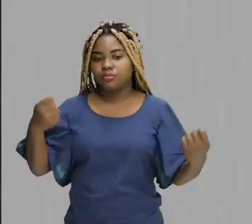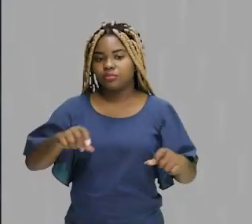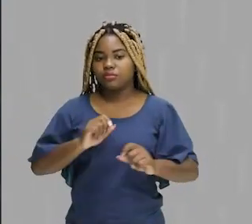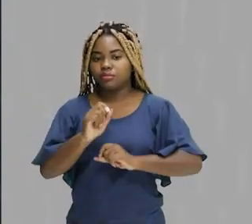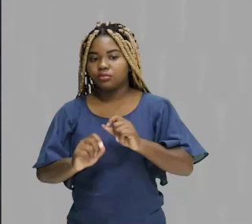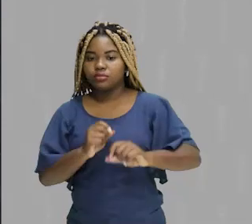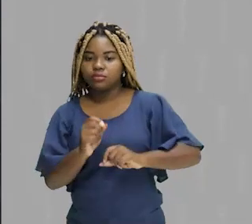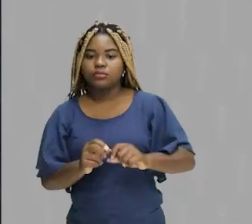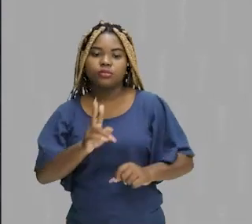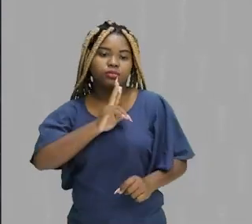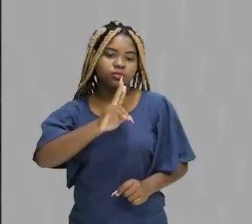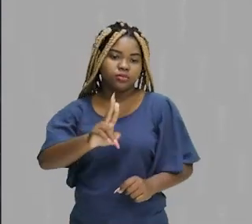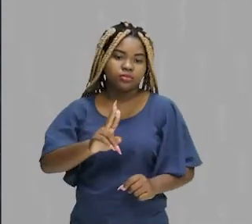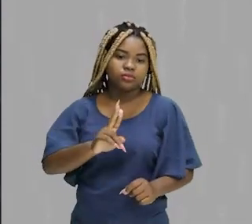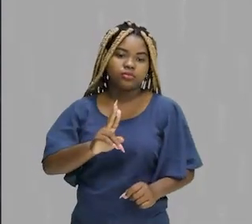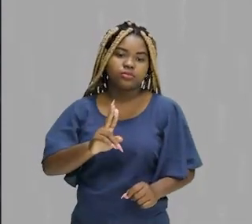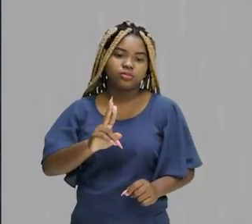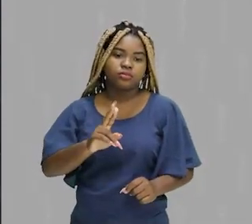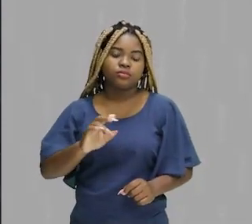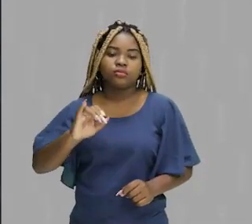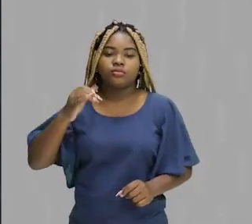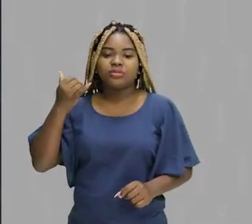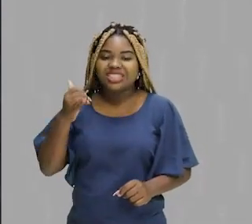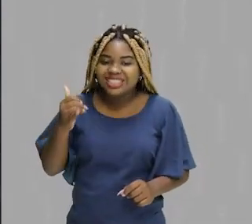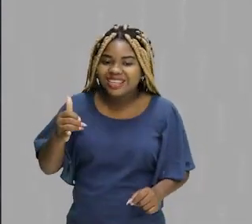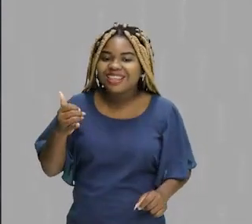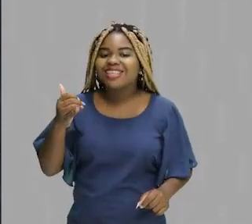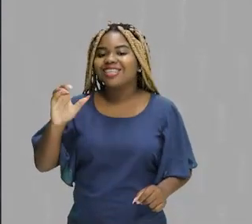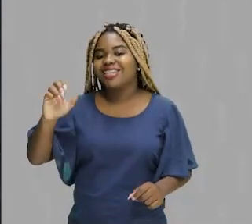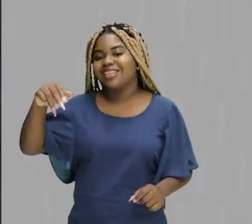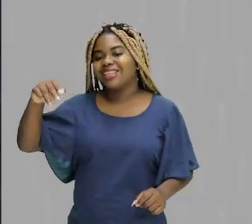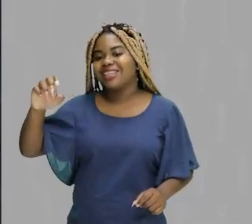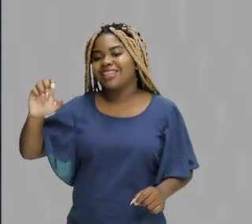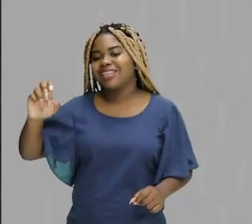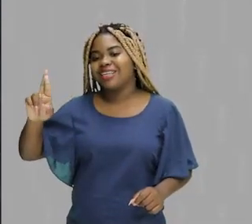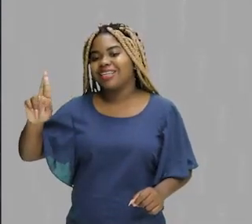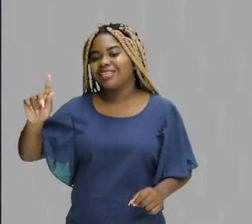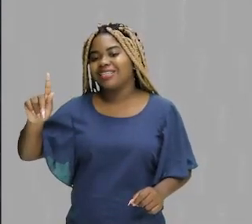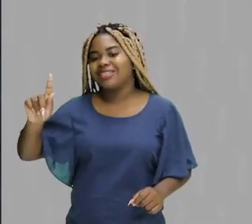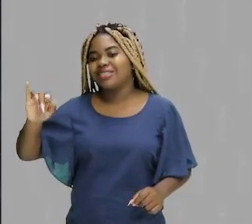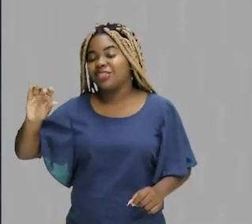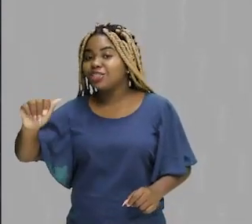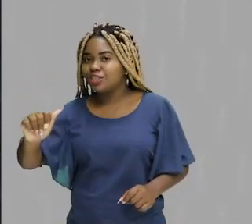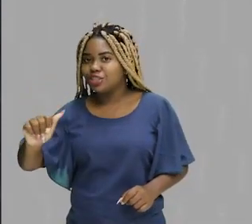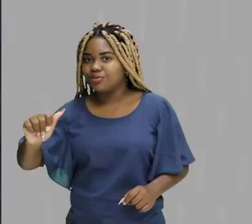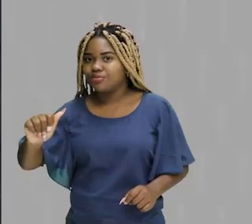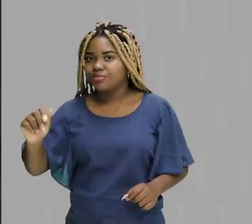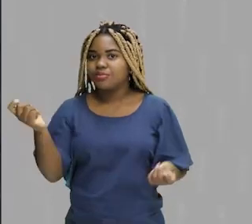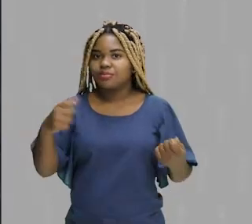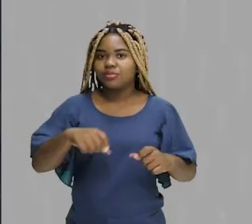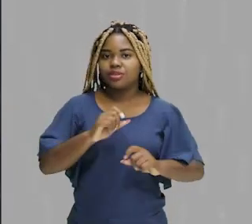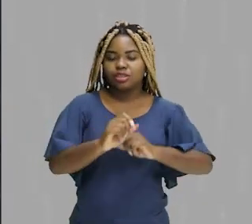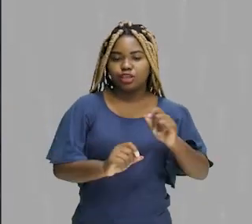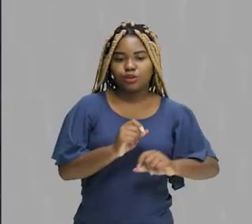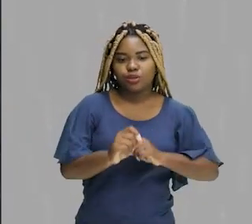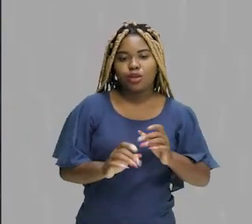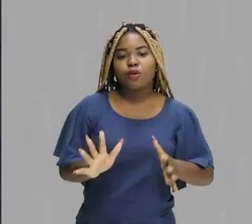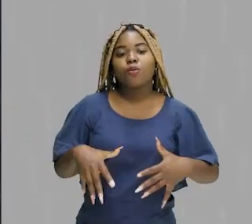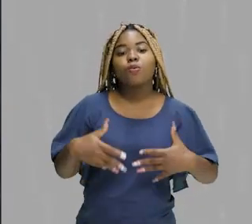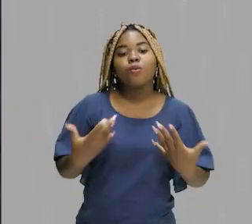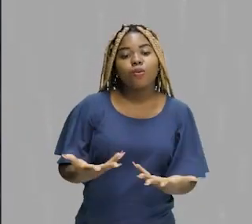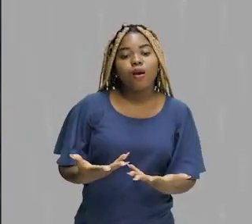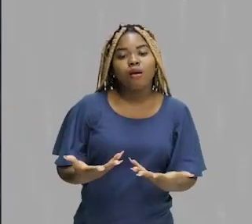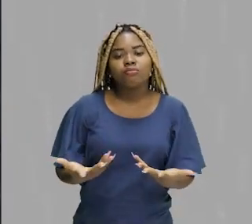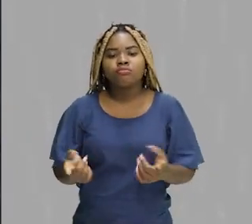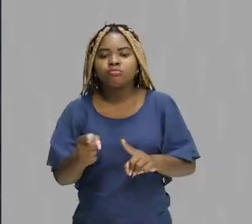valor energético de cada combustível. E nós vamos poder mensurar qual desses